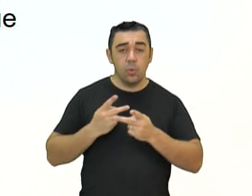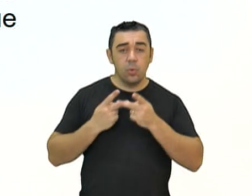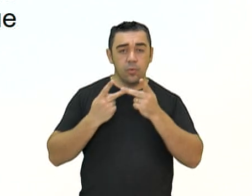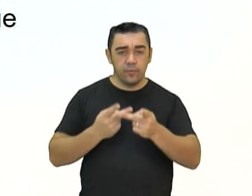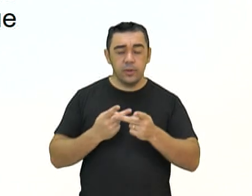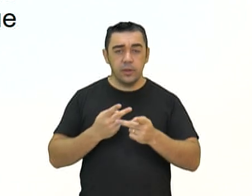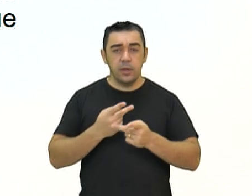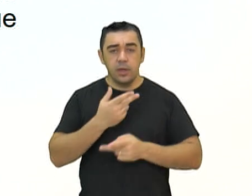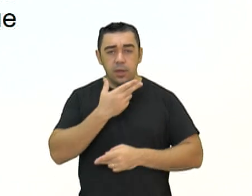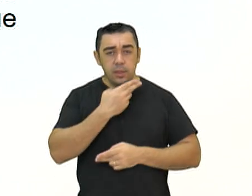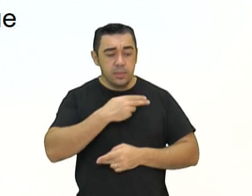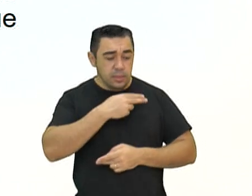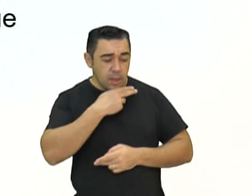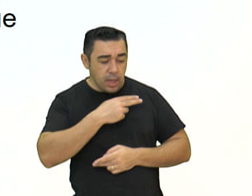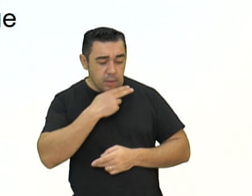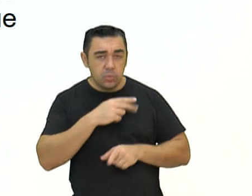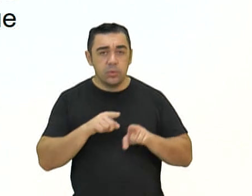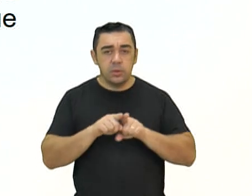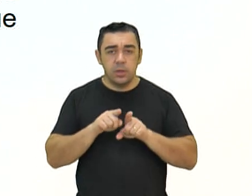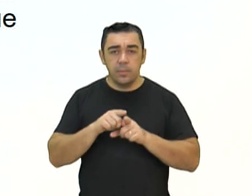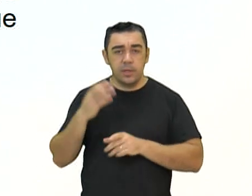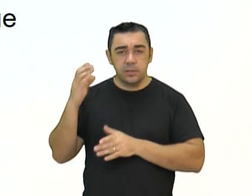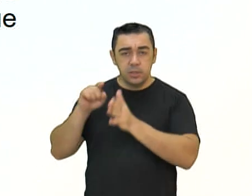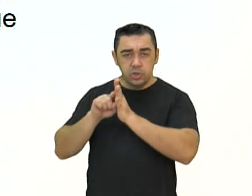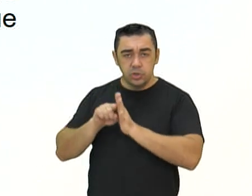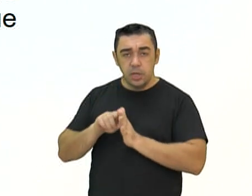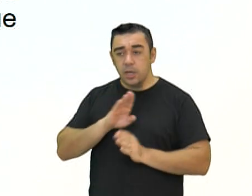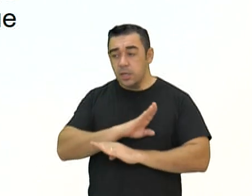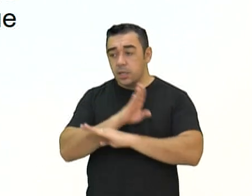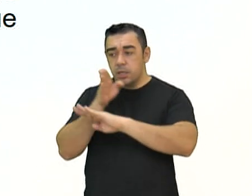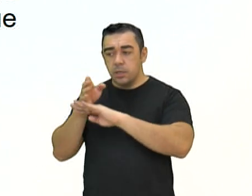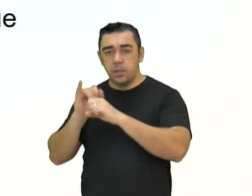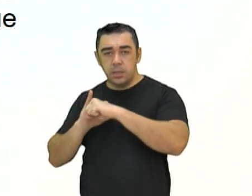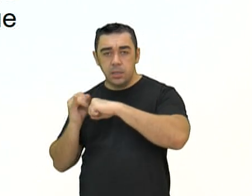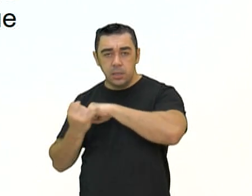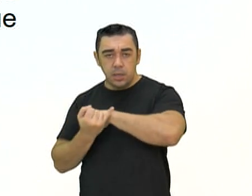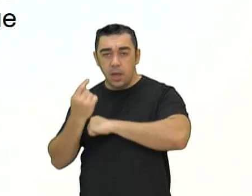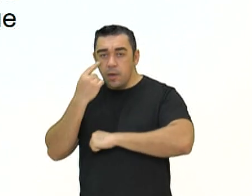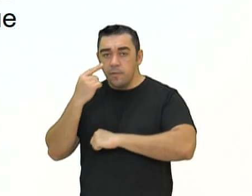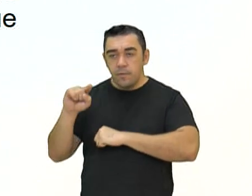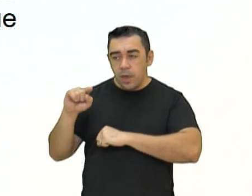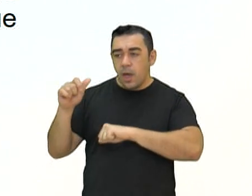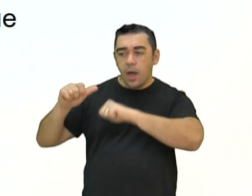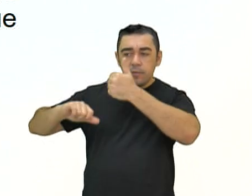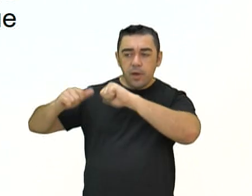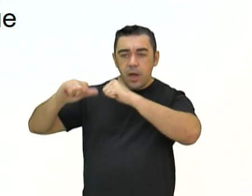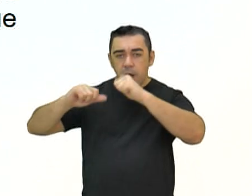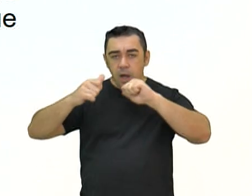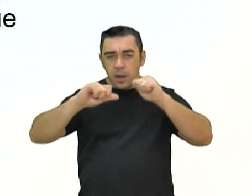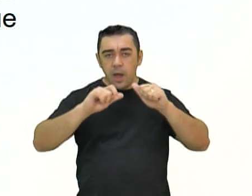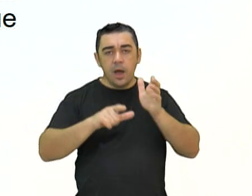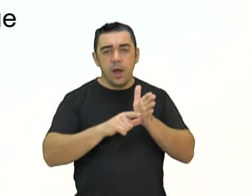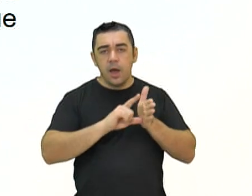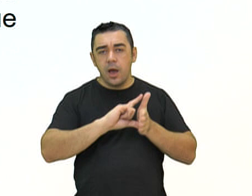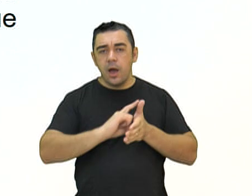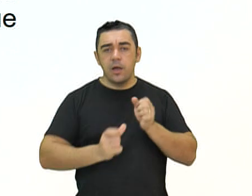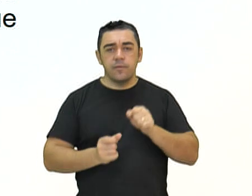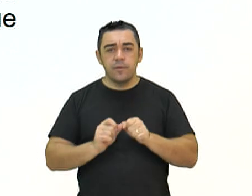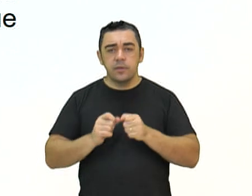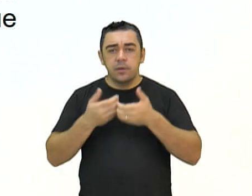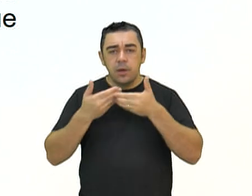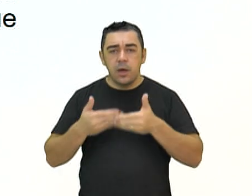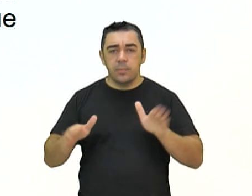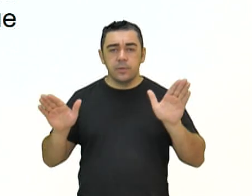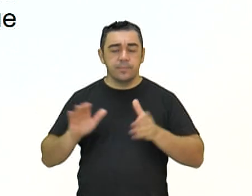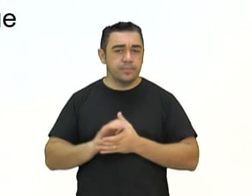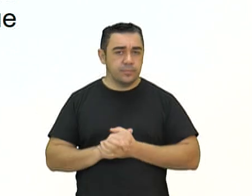uma visita até a ilha, onde poderão avaliar o projeto antes deste ser inaugurado. Chegando lá, o